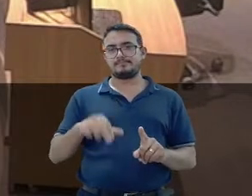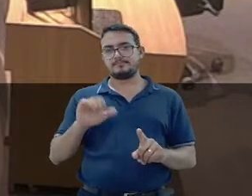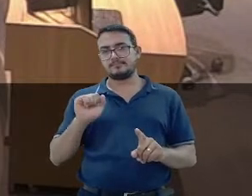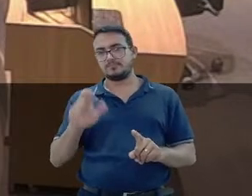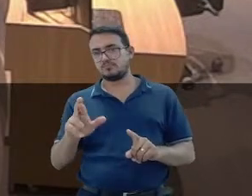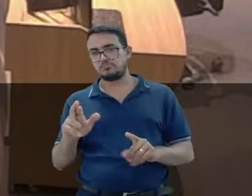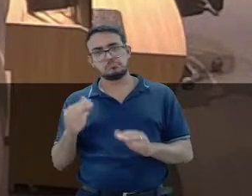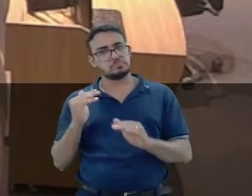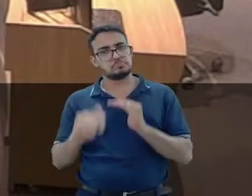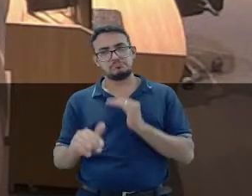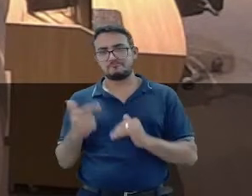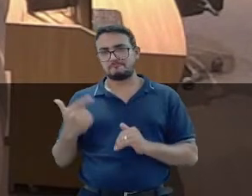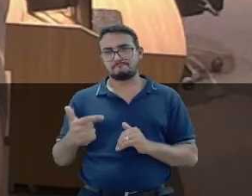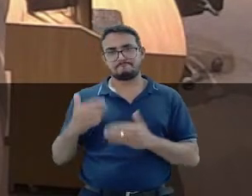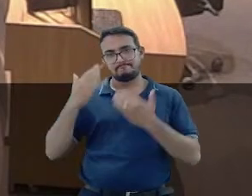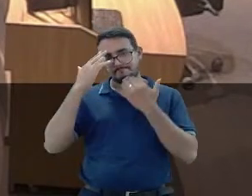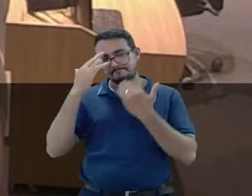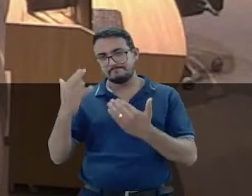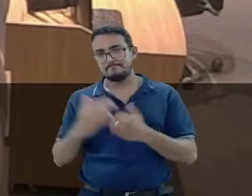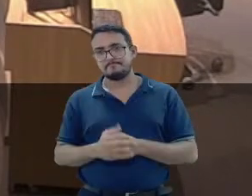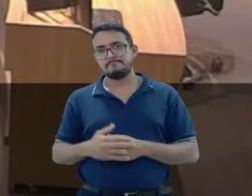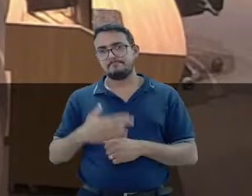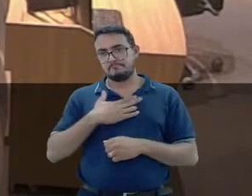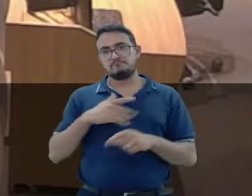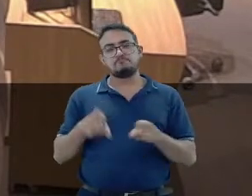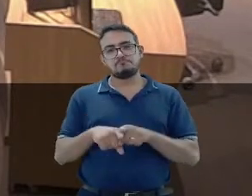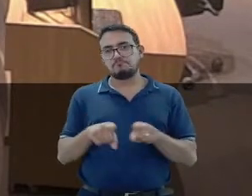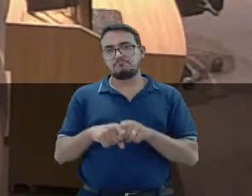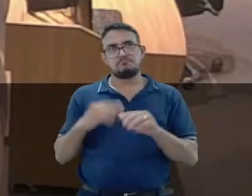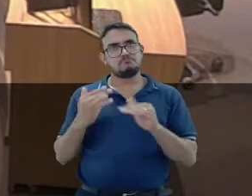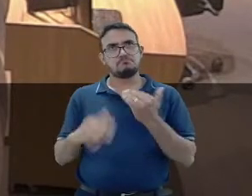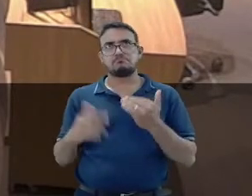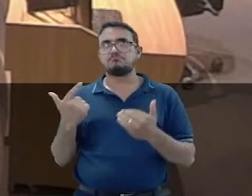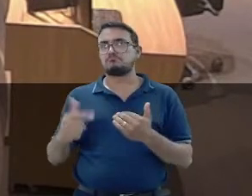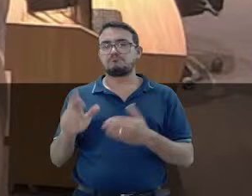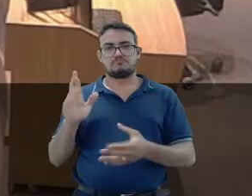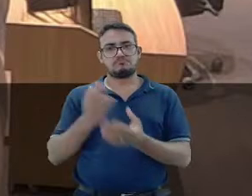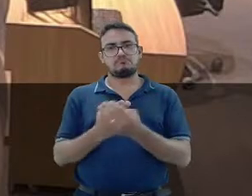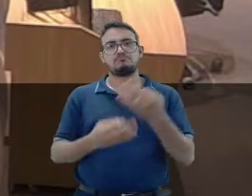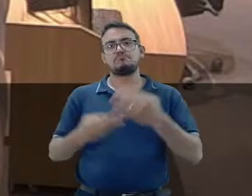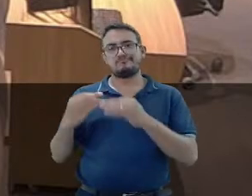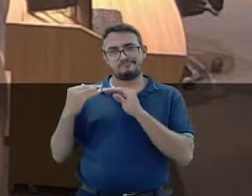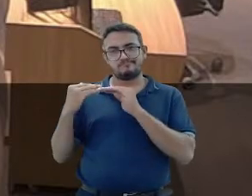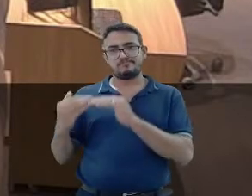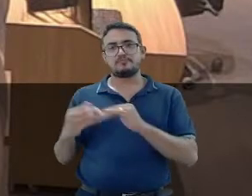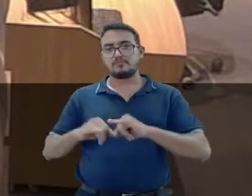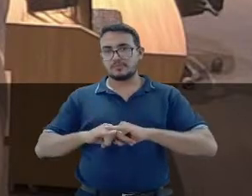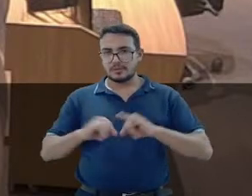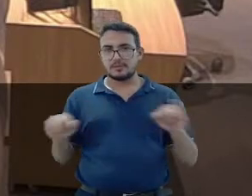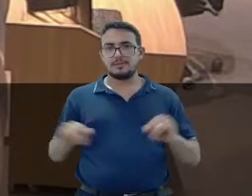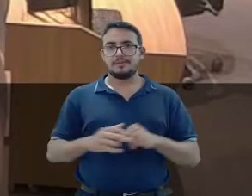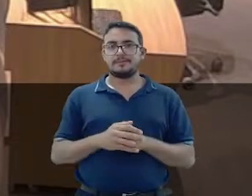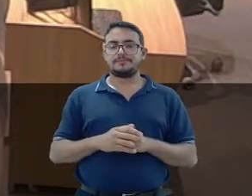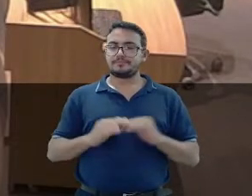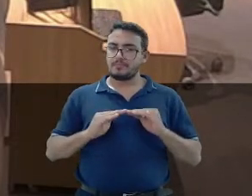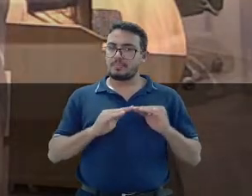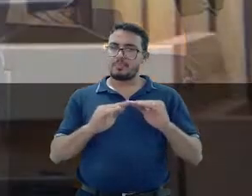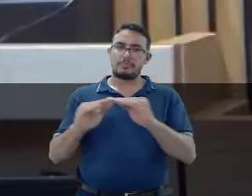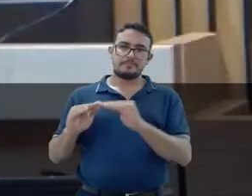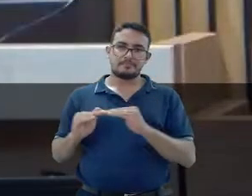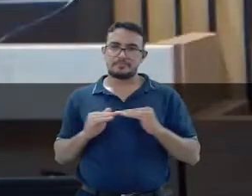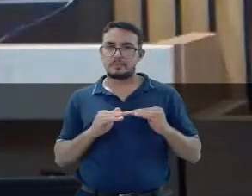divergência. Obrigado, desembargador Nicanor. Eu também não tenho divergência, acompanho o relator. E com proclamação, por